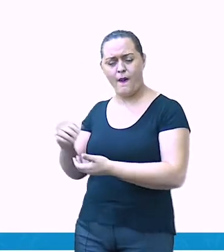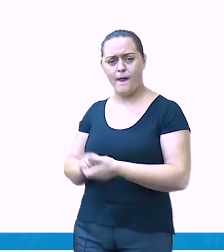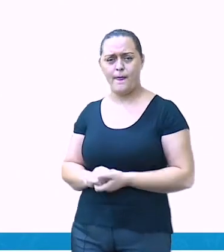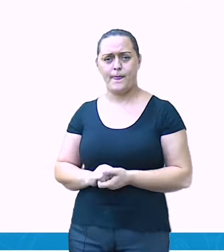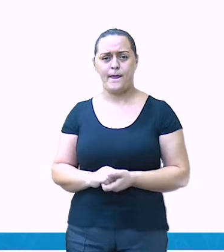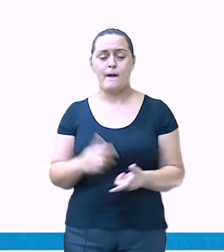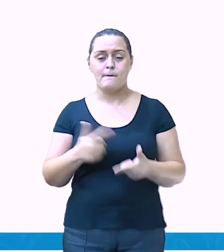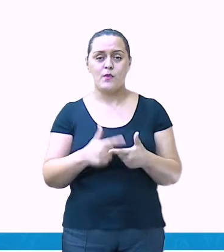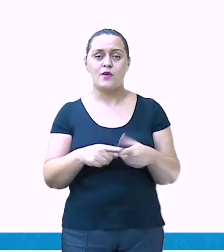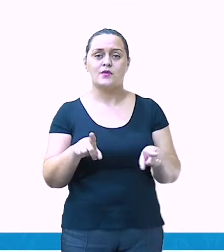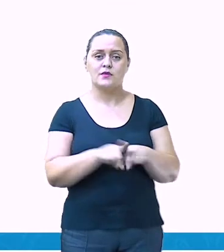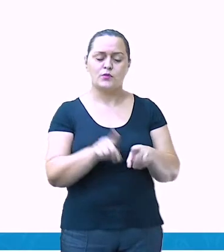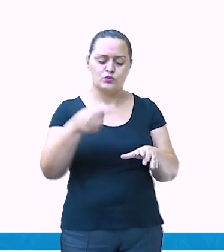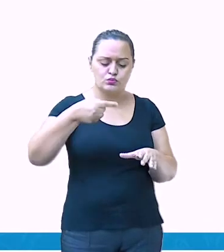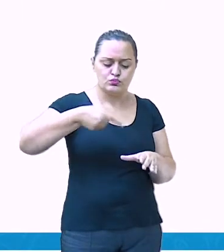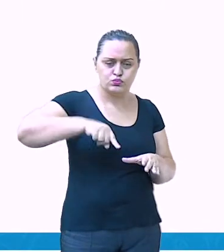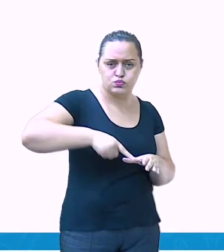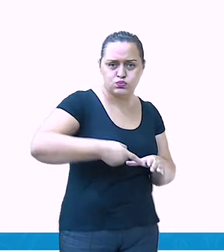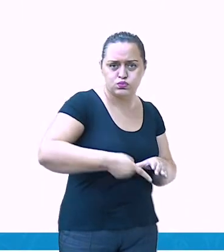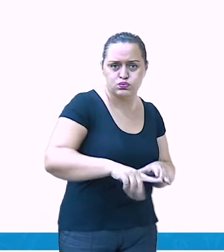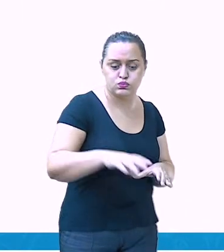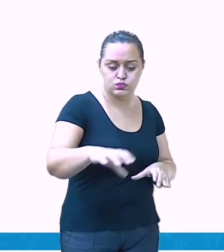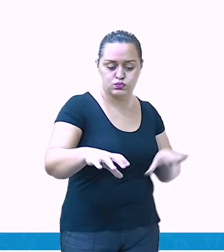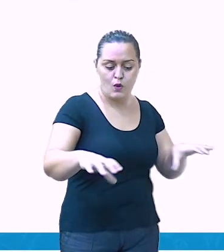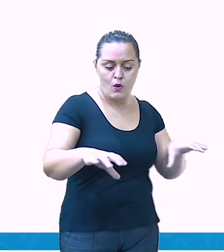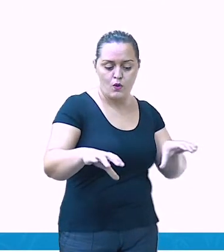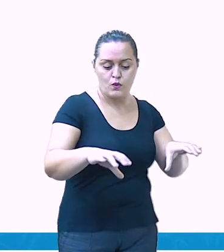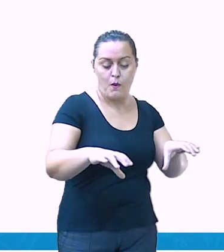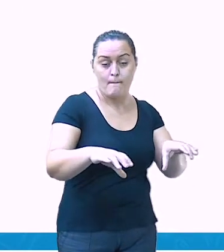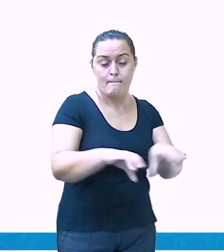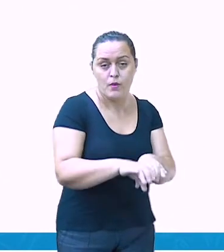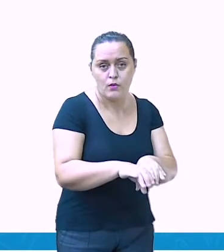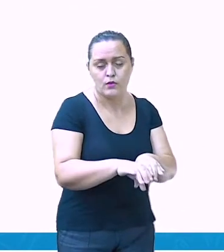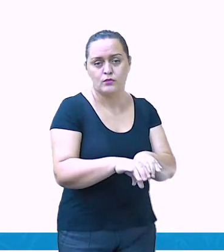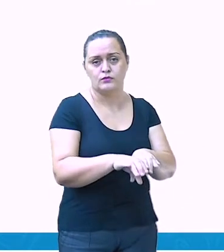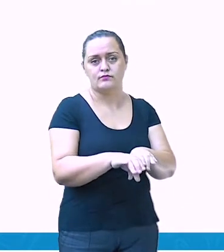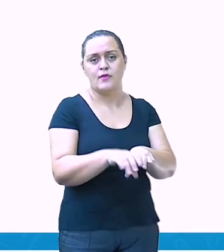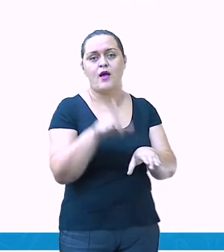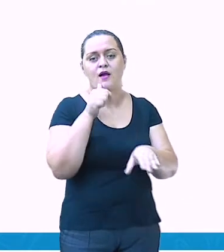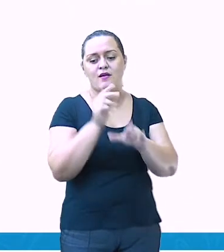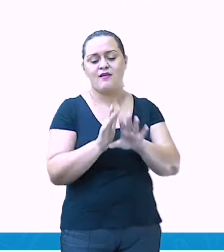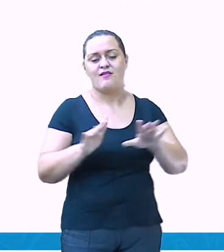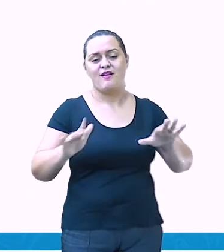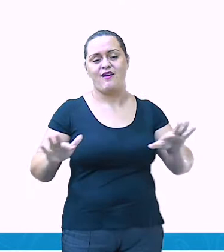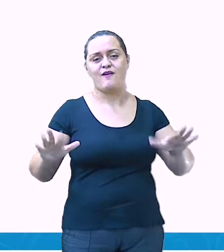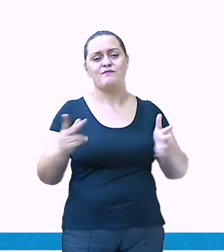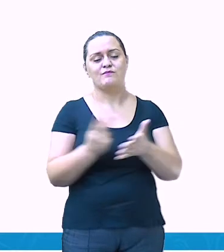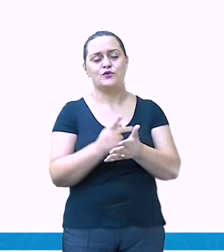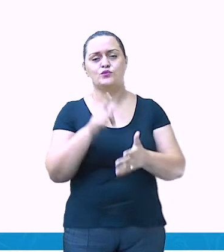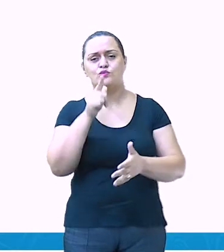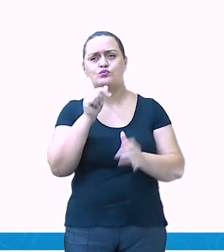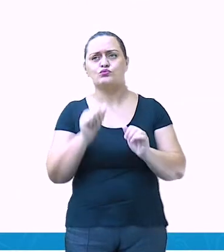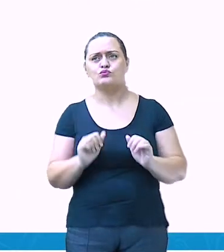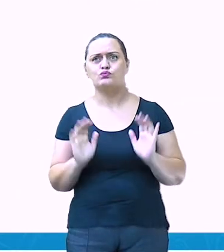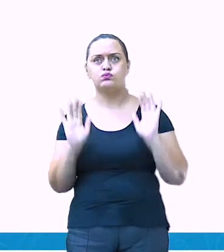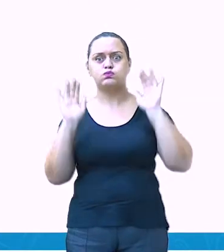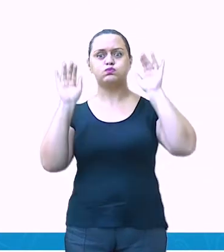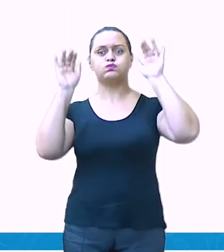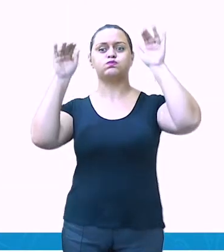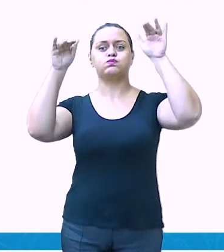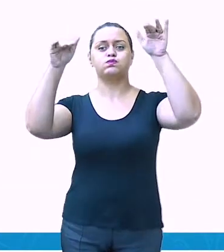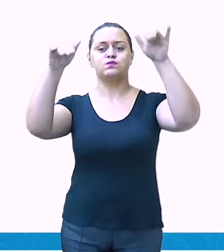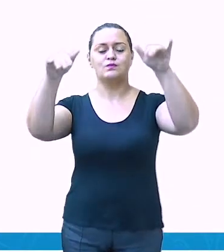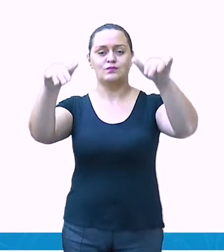de terra. E aí nós vamos ter uma invasão dessa massa de água